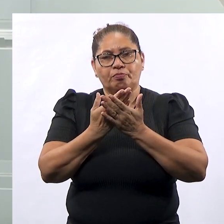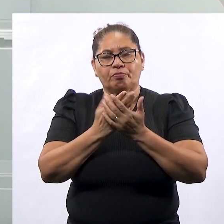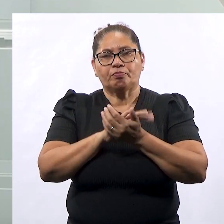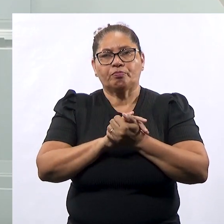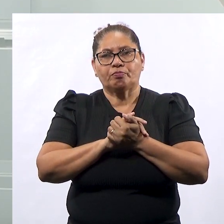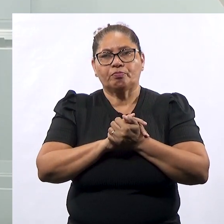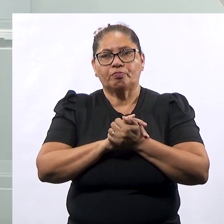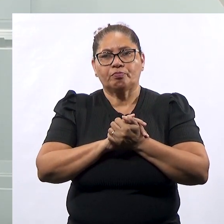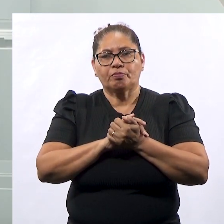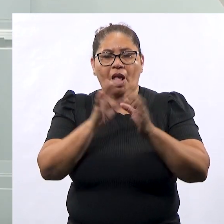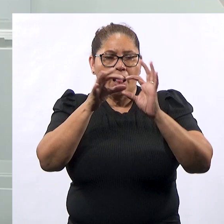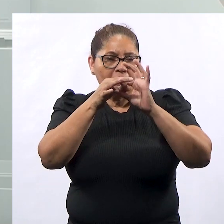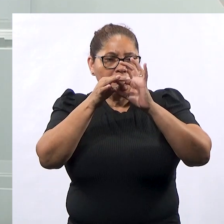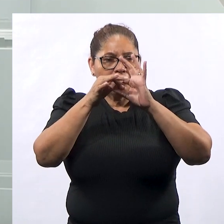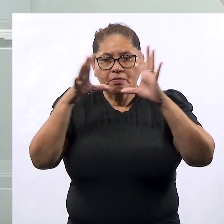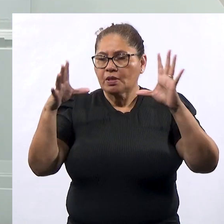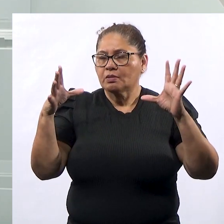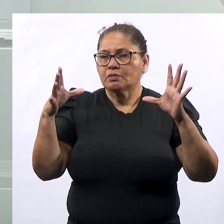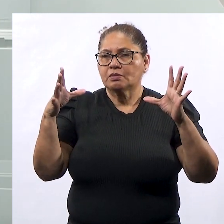na